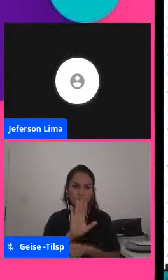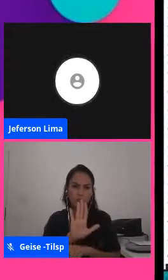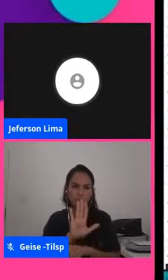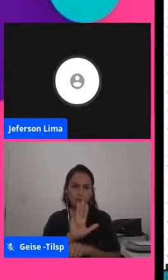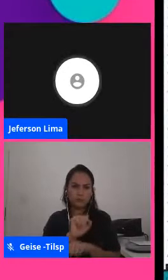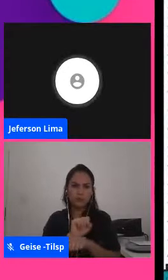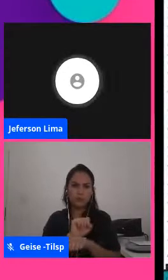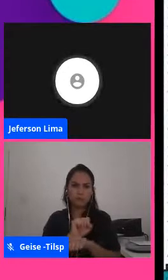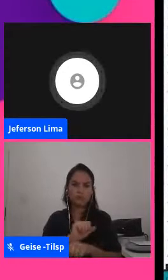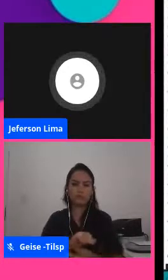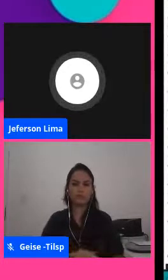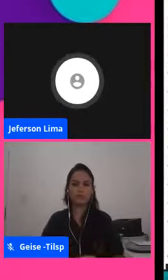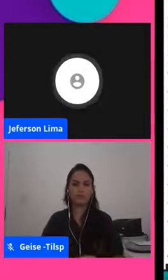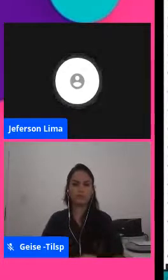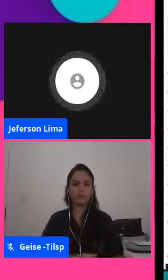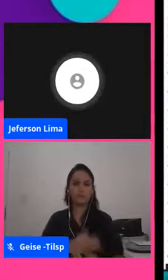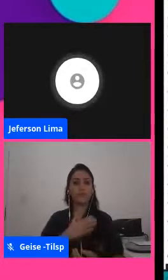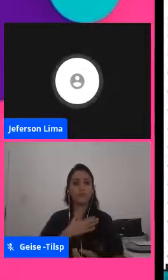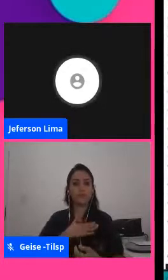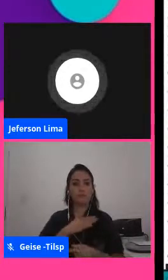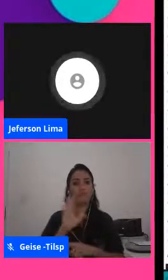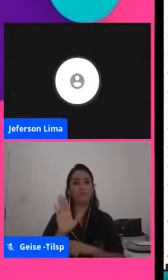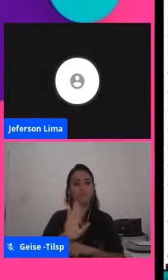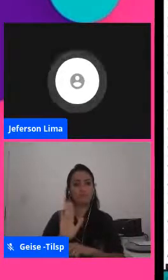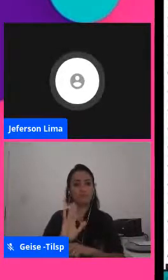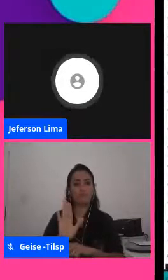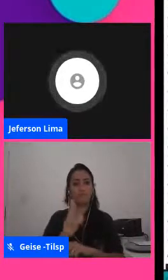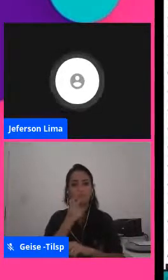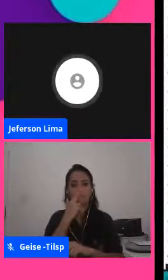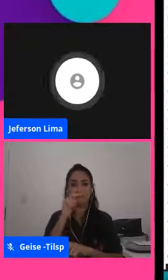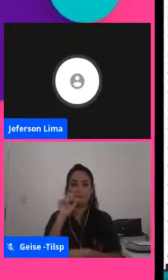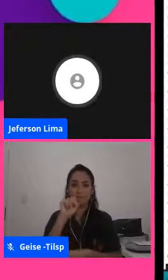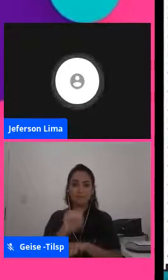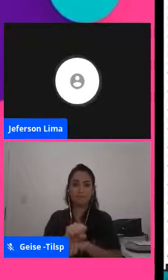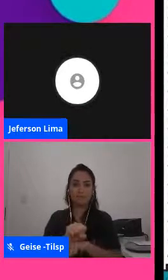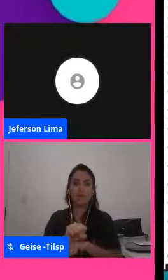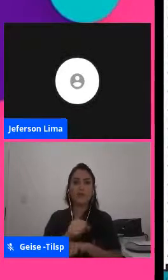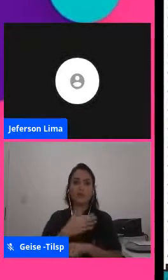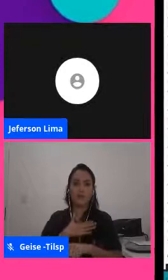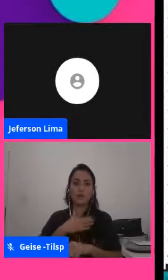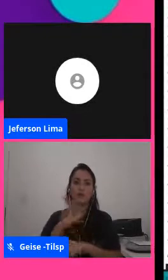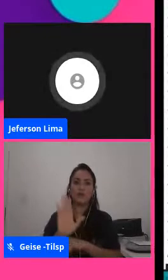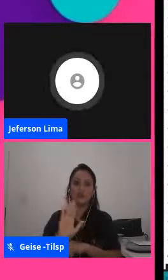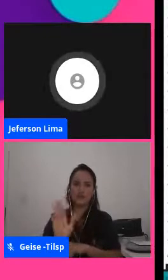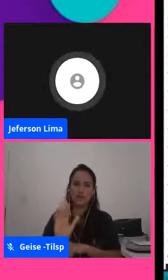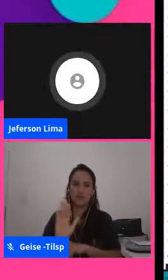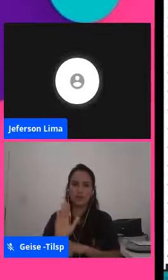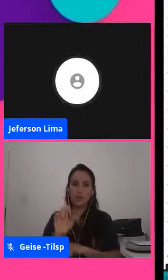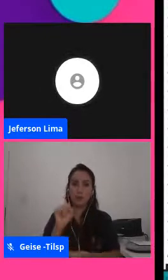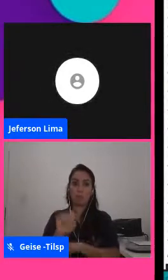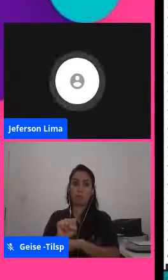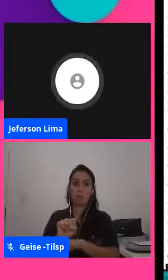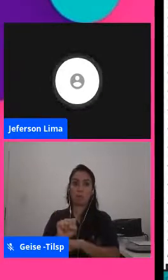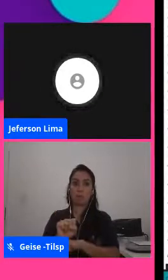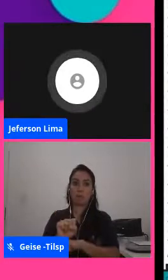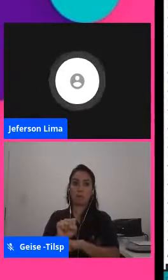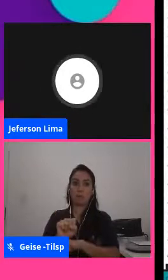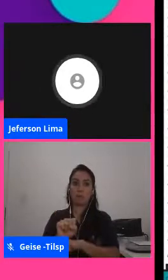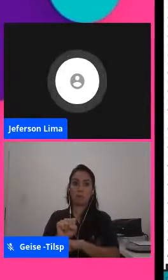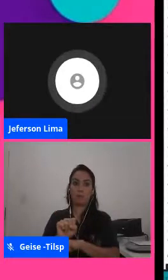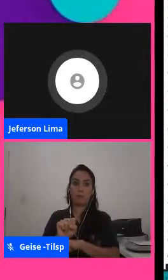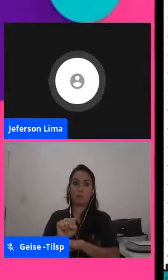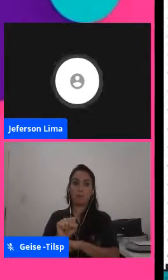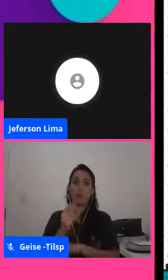Meu vídeo parece que travou. Não foi? Tem algum problema com o meu vídeo aqui. Deixa eu verificar